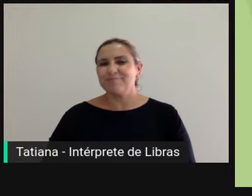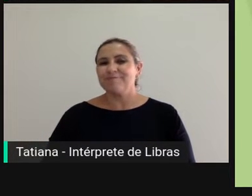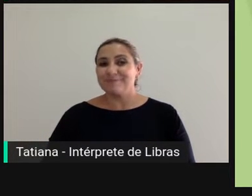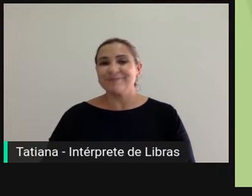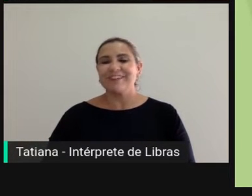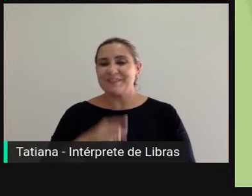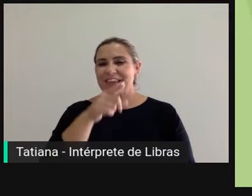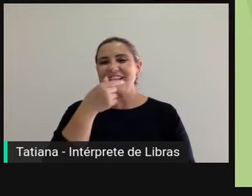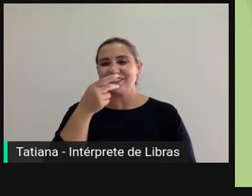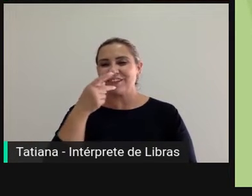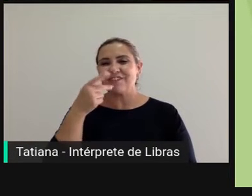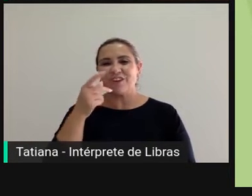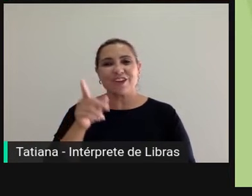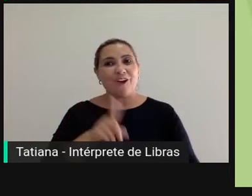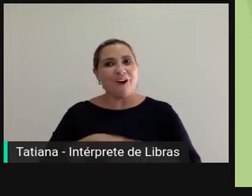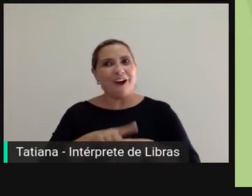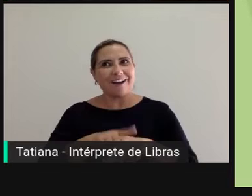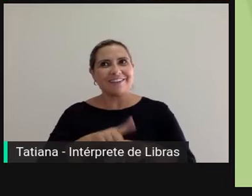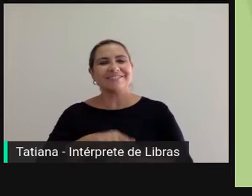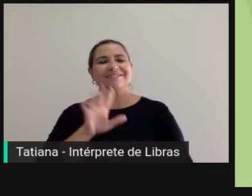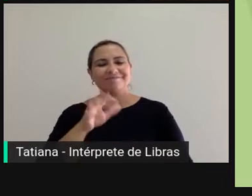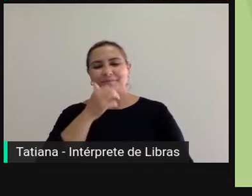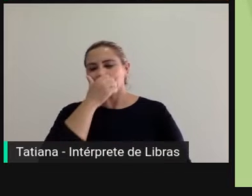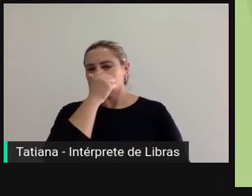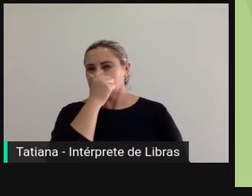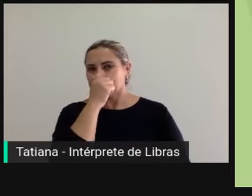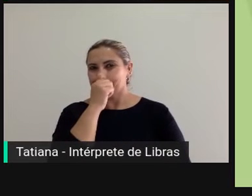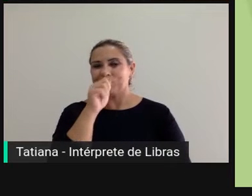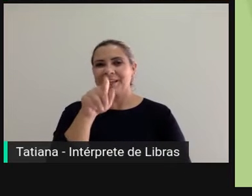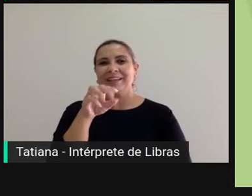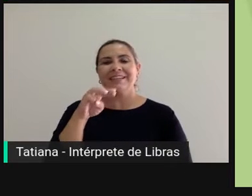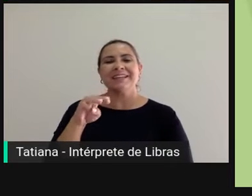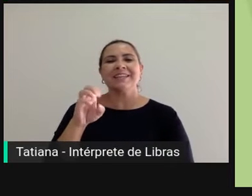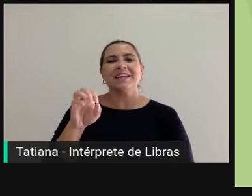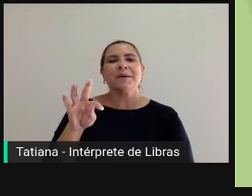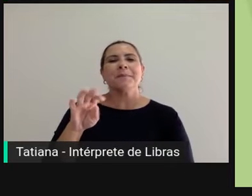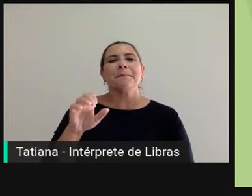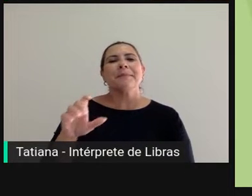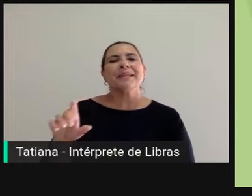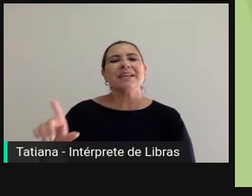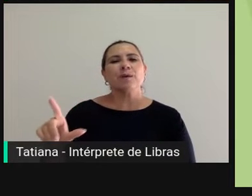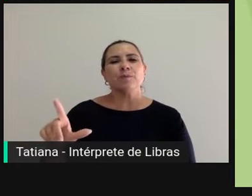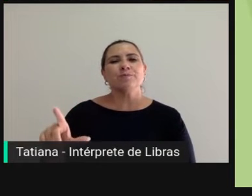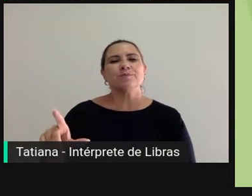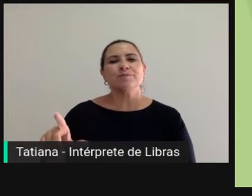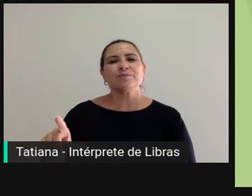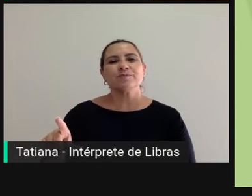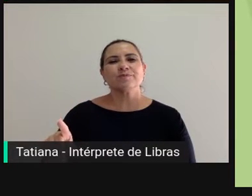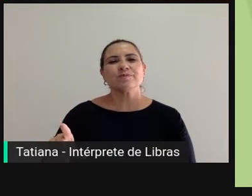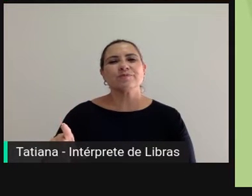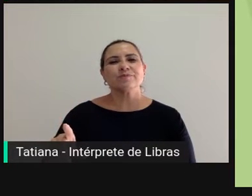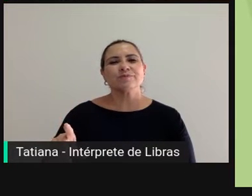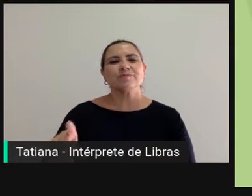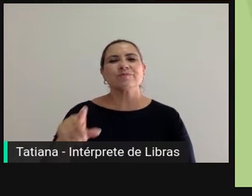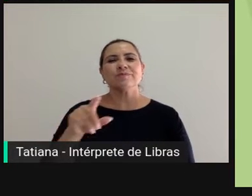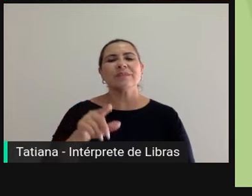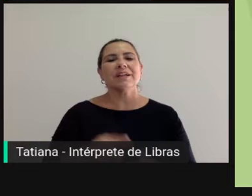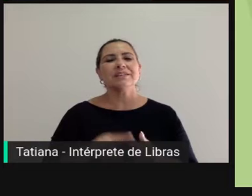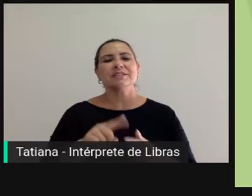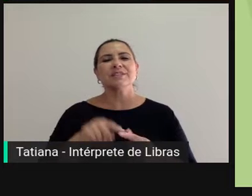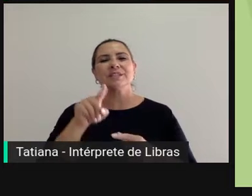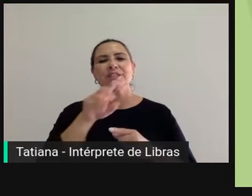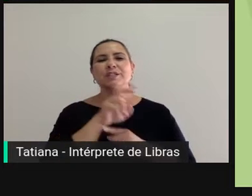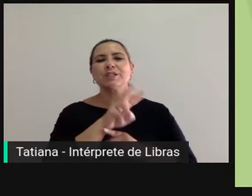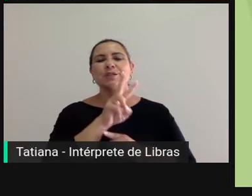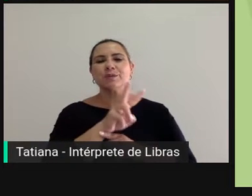amarelo, né? O método de investigação foi documental, né? Eu selecionei esse discurso sobre a proteção de dados,